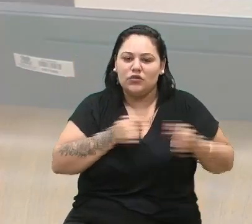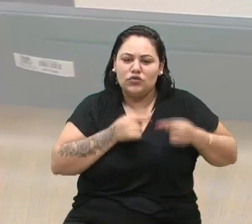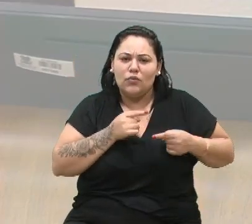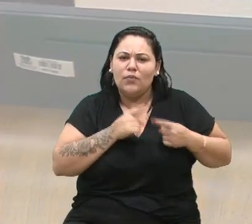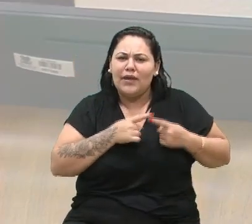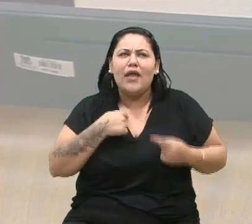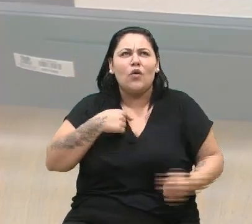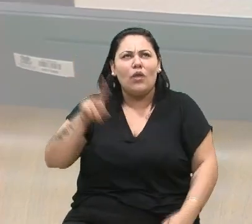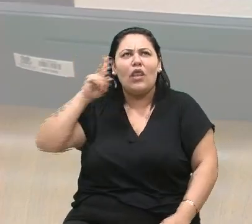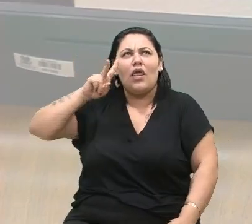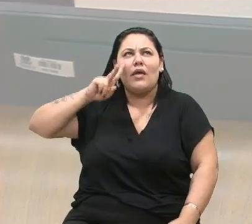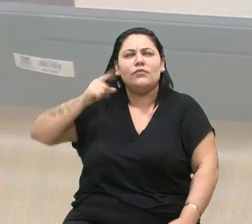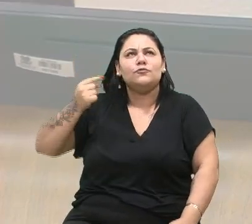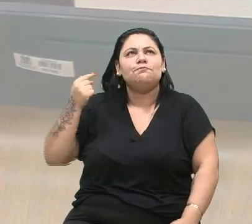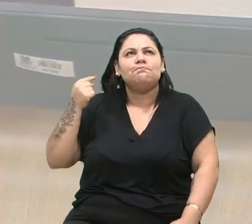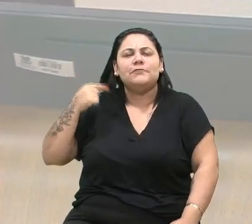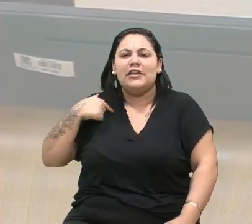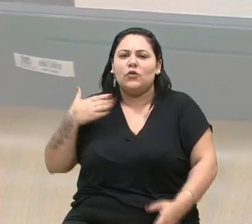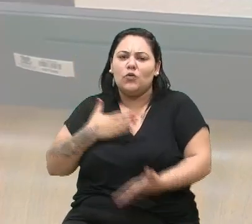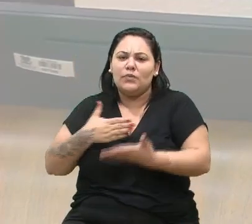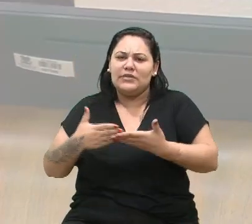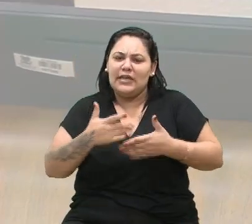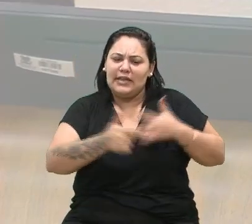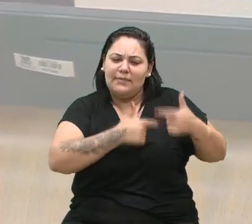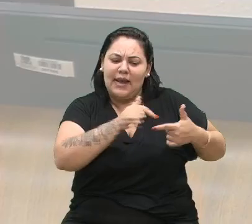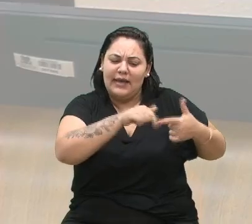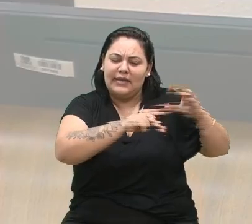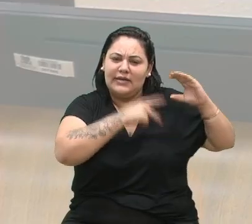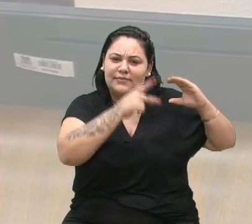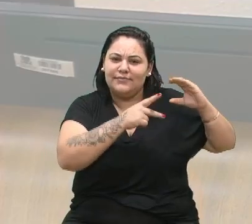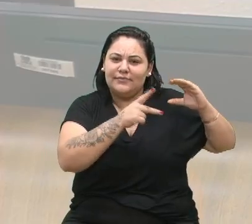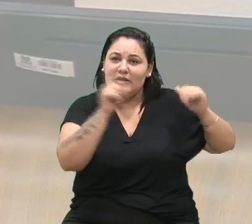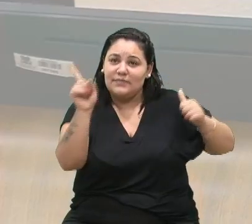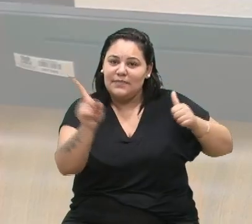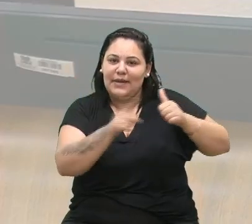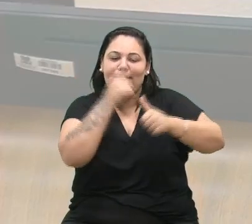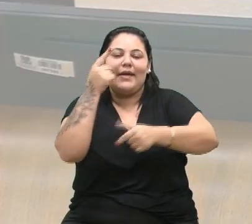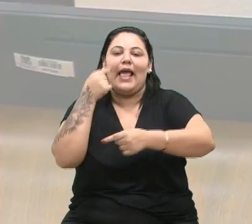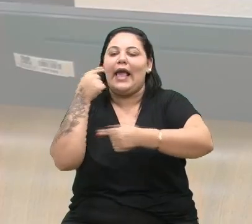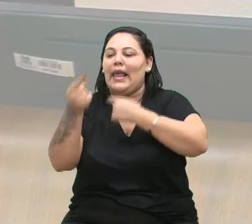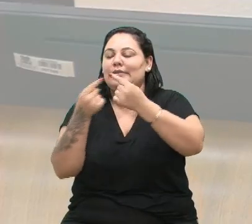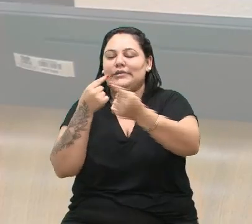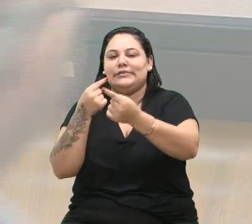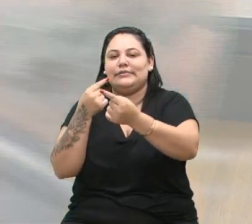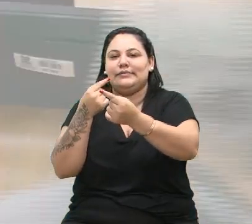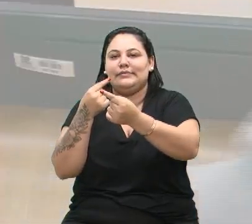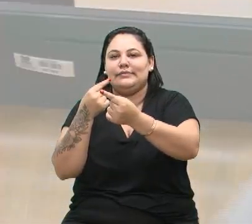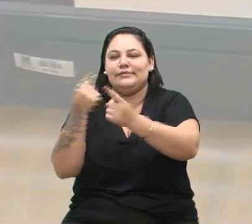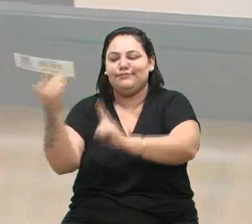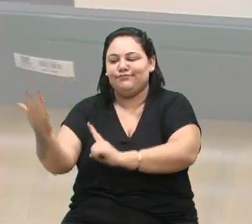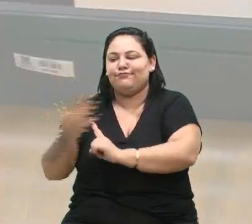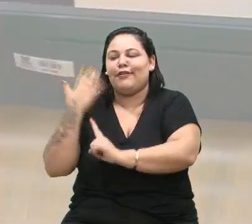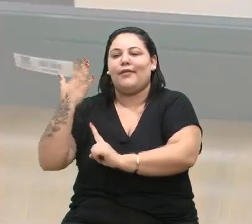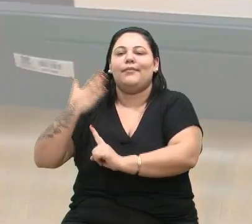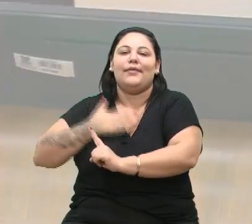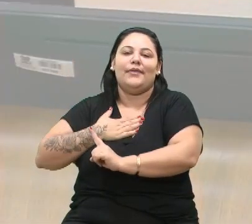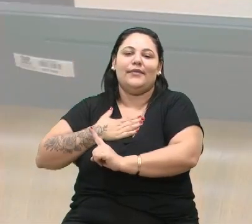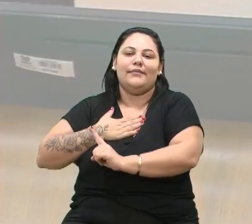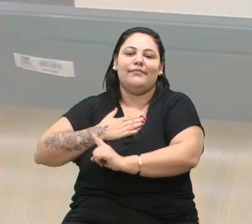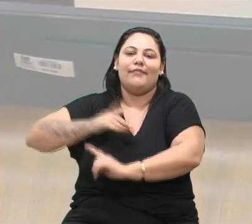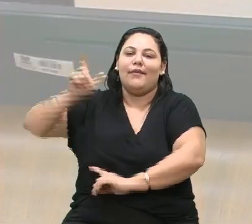lembro, logo que eu assumi na Câmara, foi uma das primeiras reclamações que eu recebi de uma pessoa que